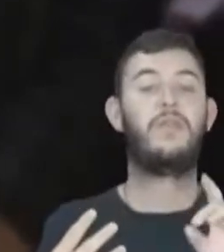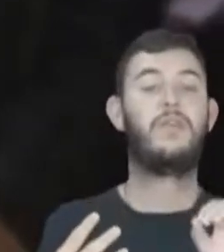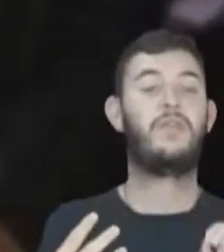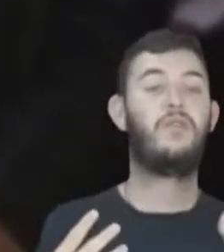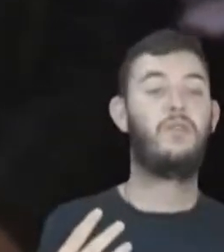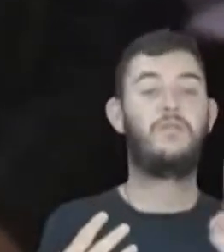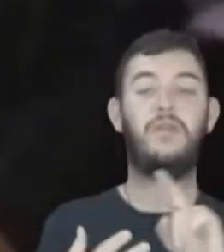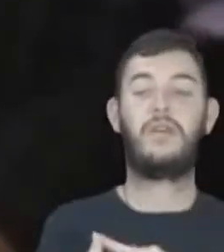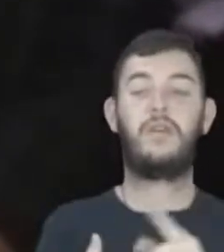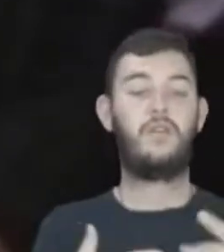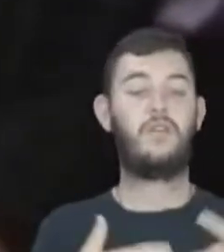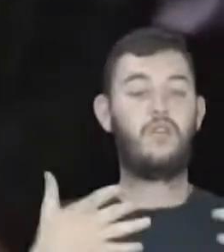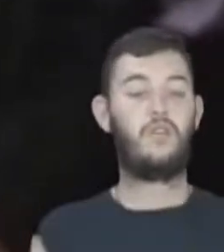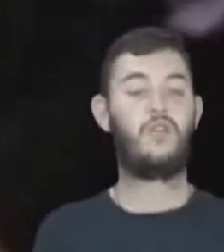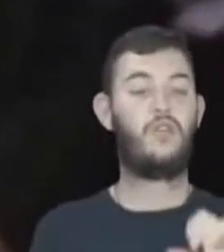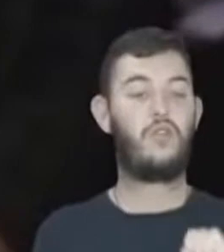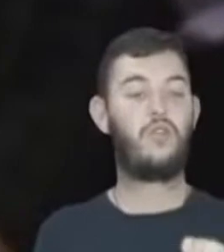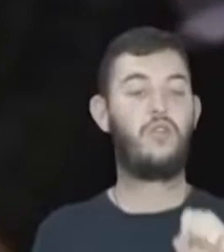Solidariedade,